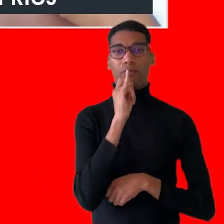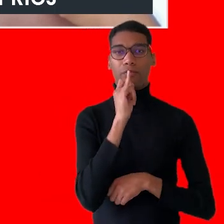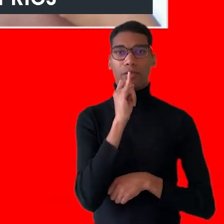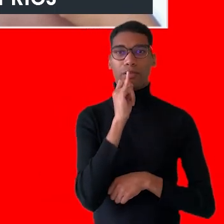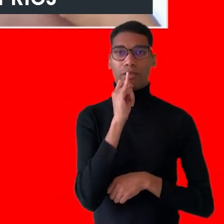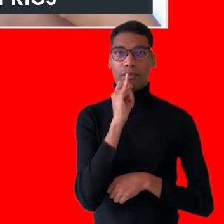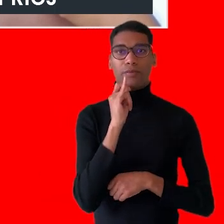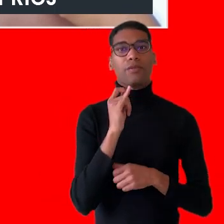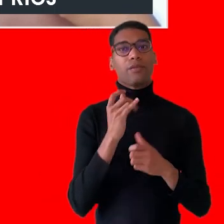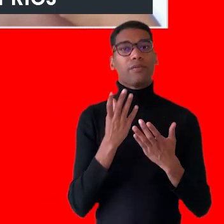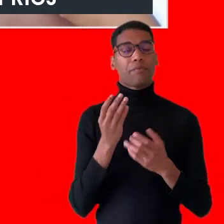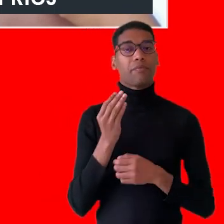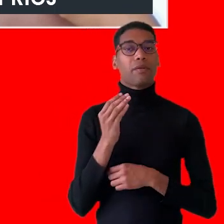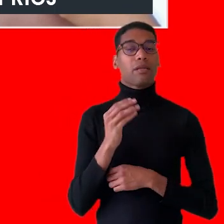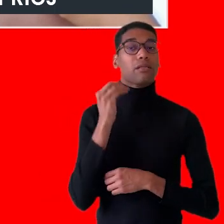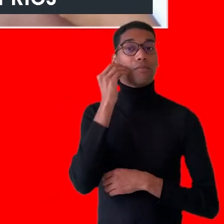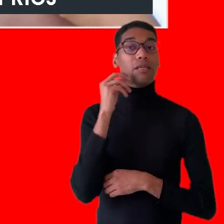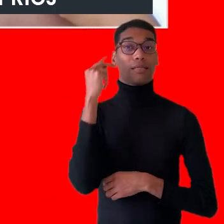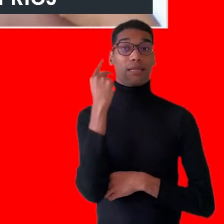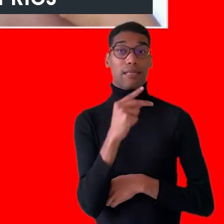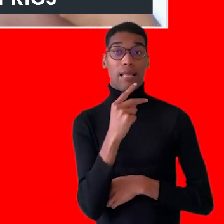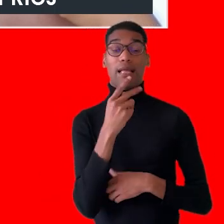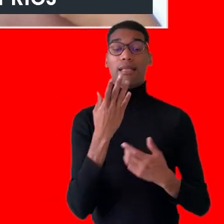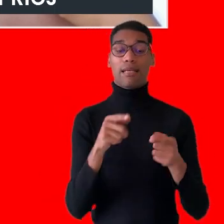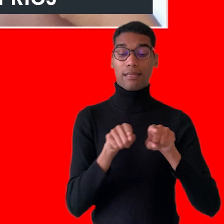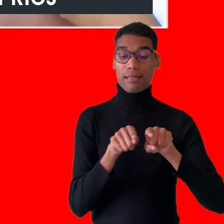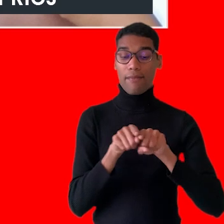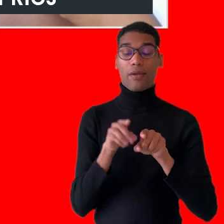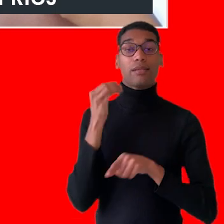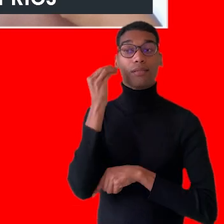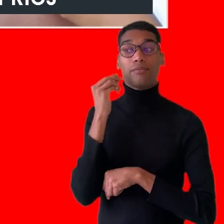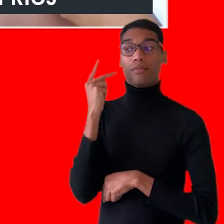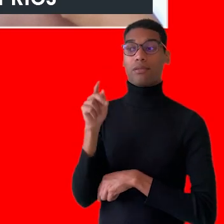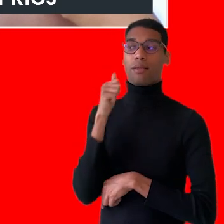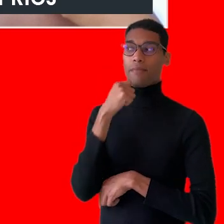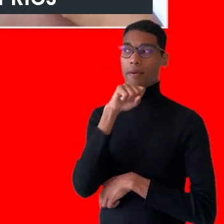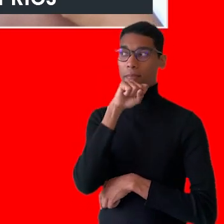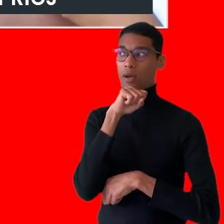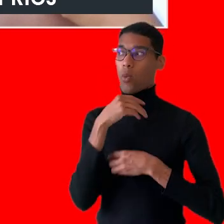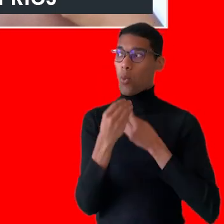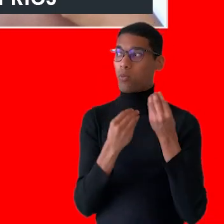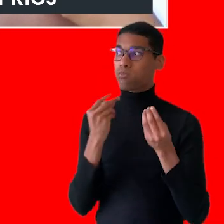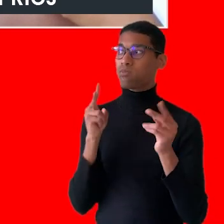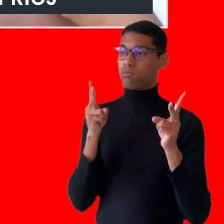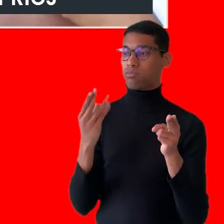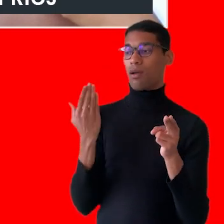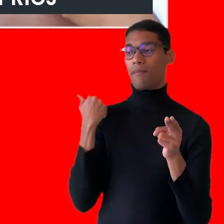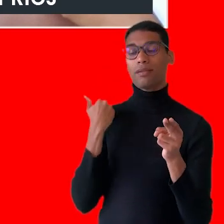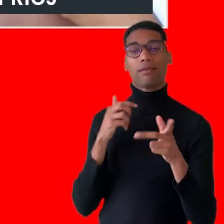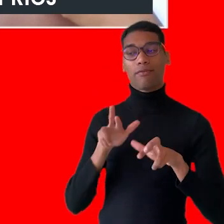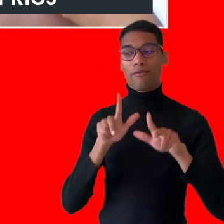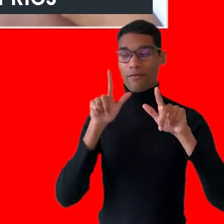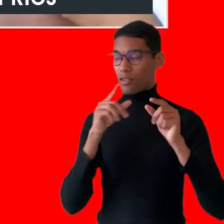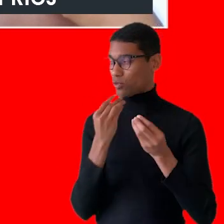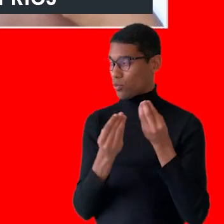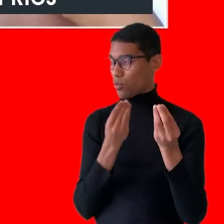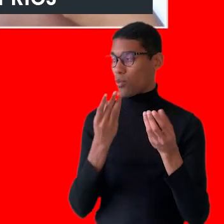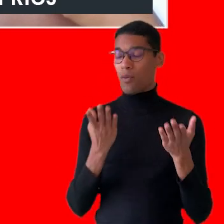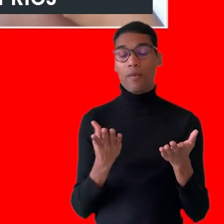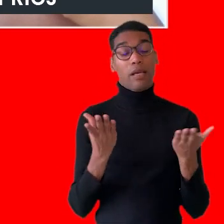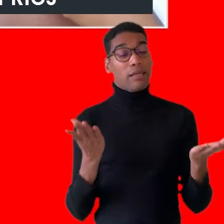diferença entre as experiências delas e as experiências das suas mães, que eram empregadas